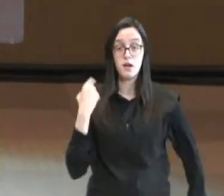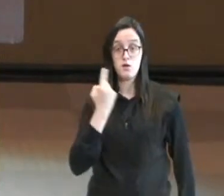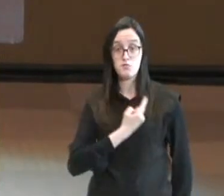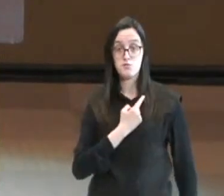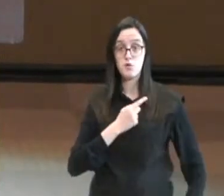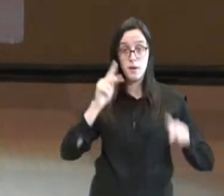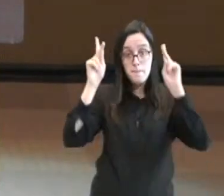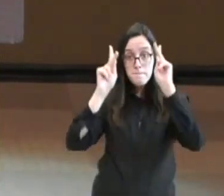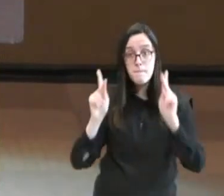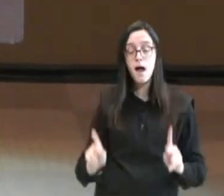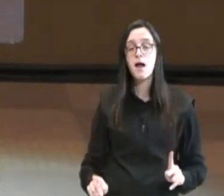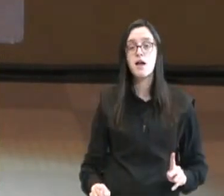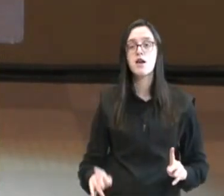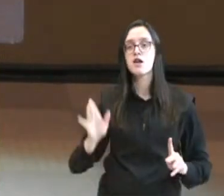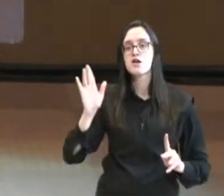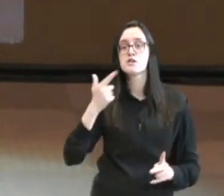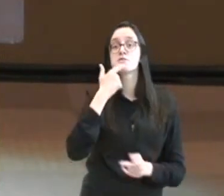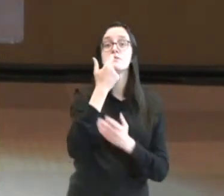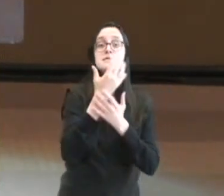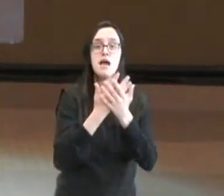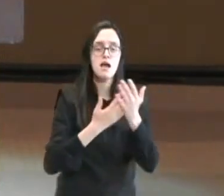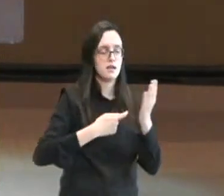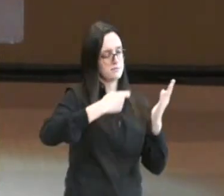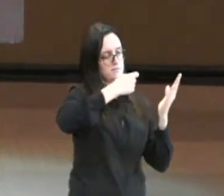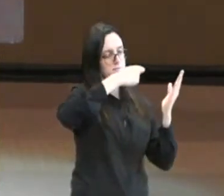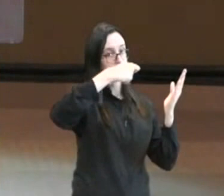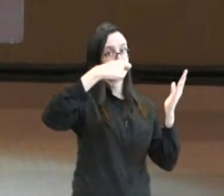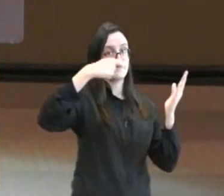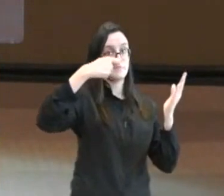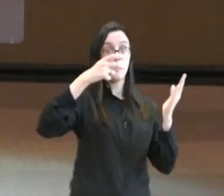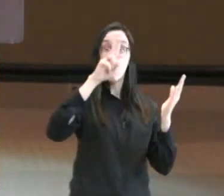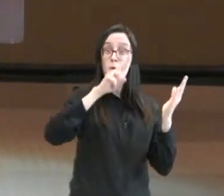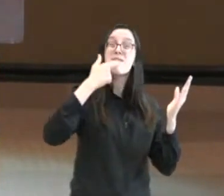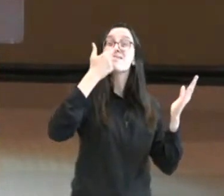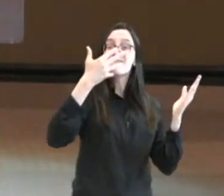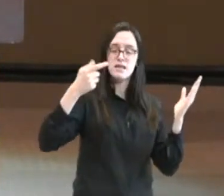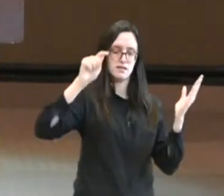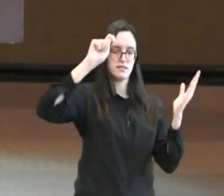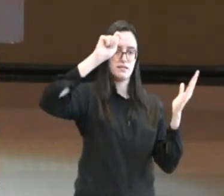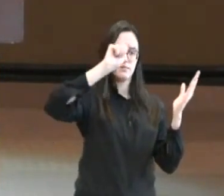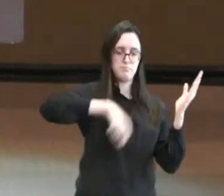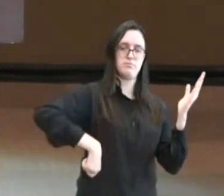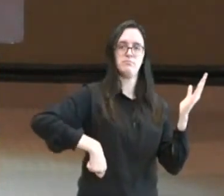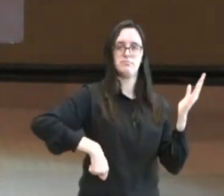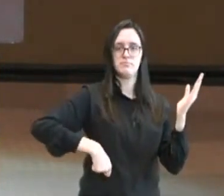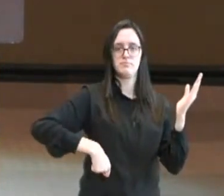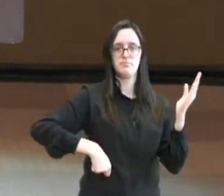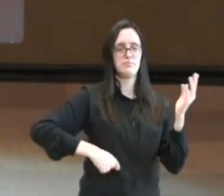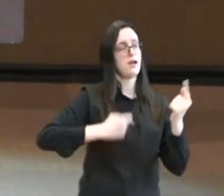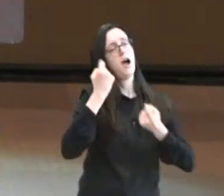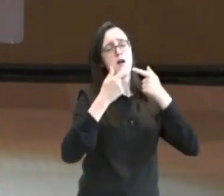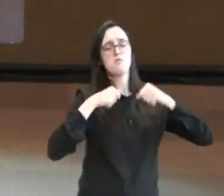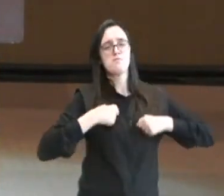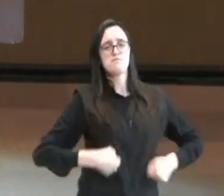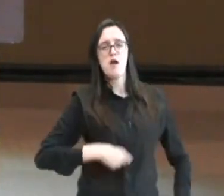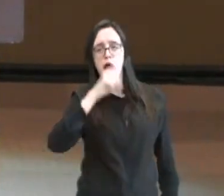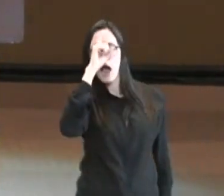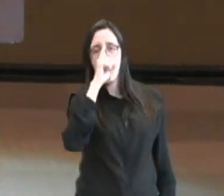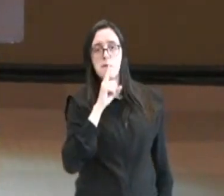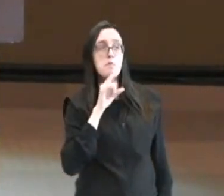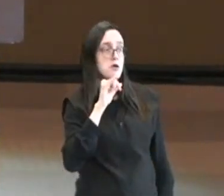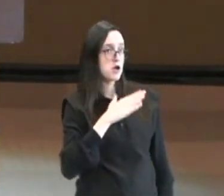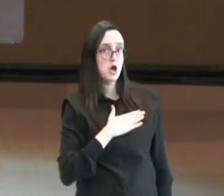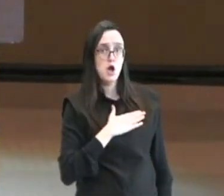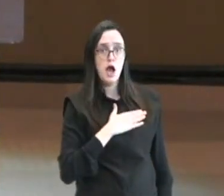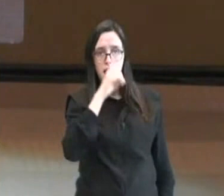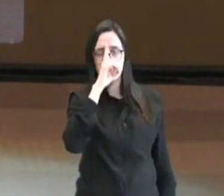paz foi assinada com sangue lá na cruz. Alguns vestem amarelo, se gosta de amarelo, tudo